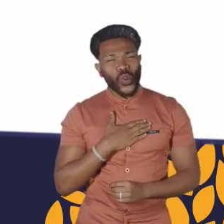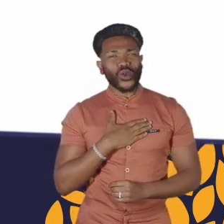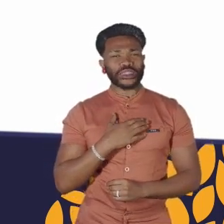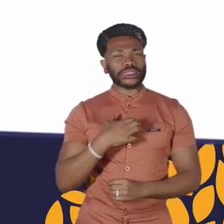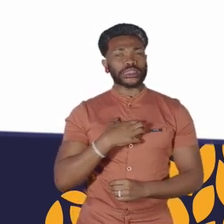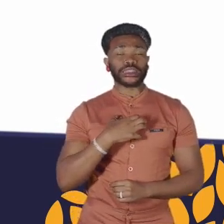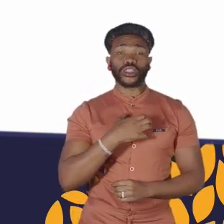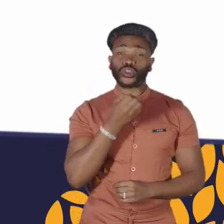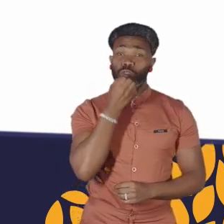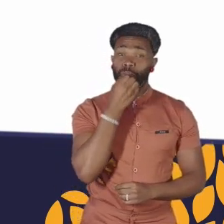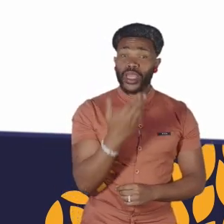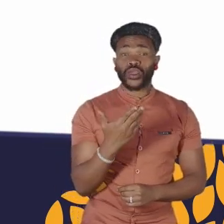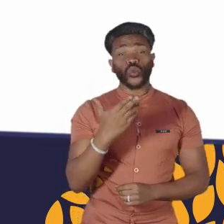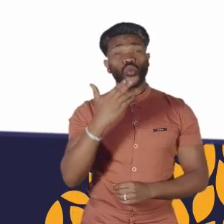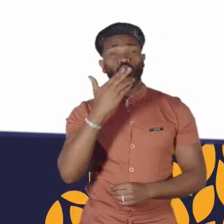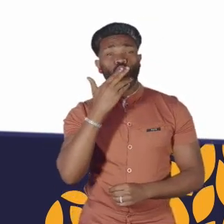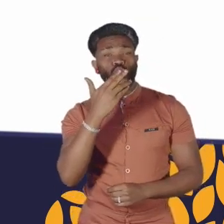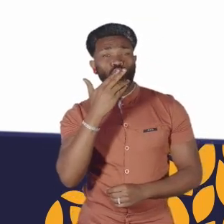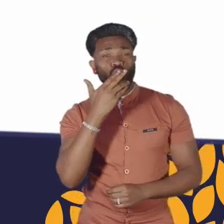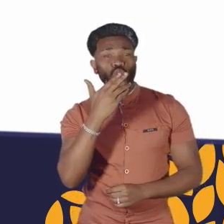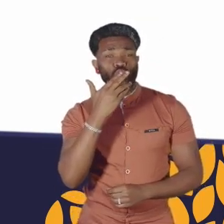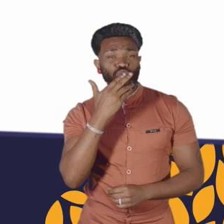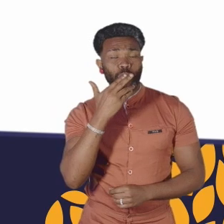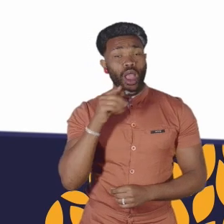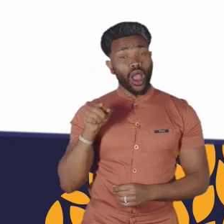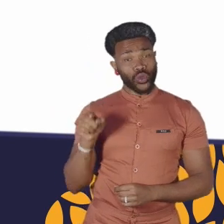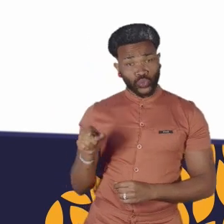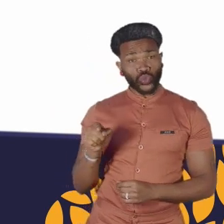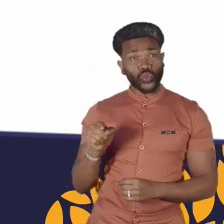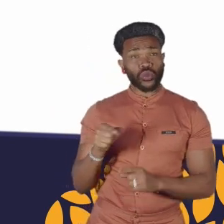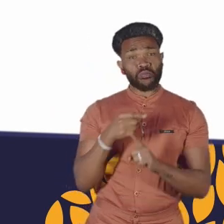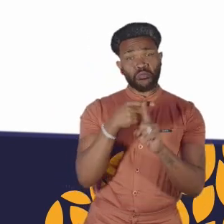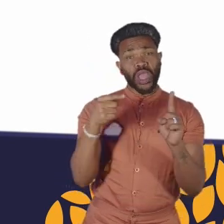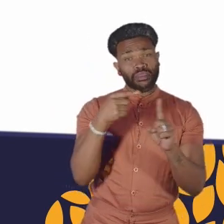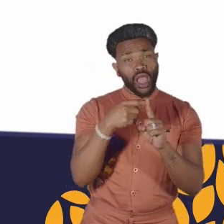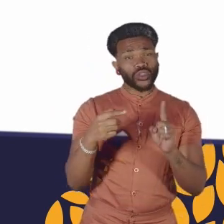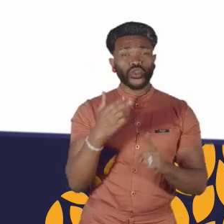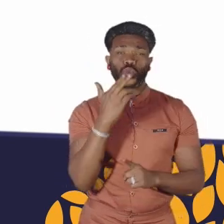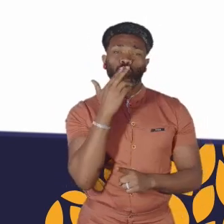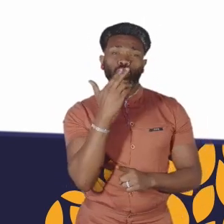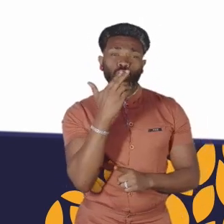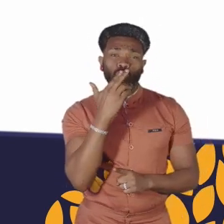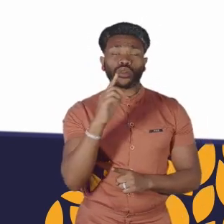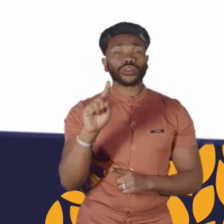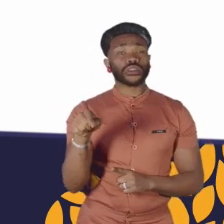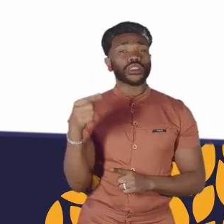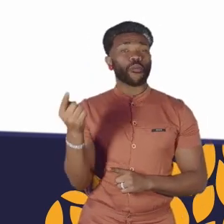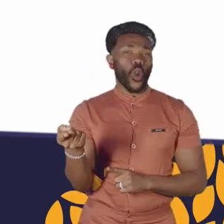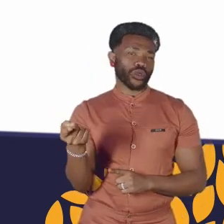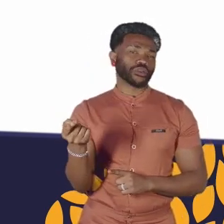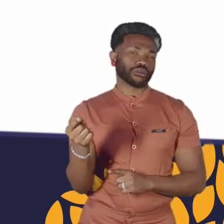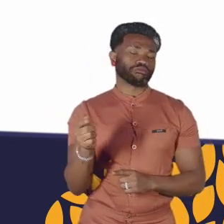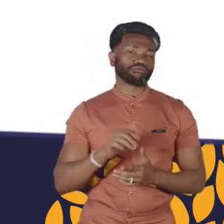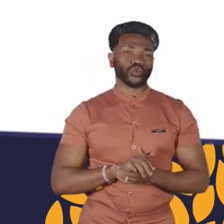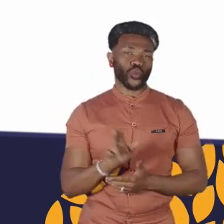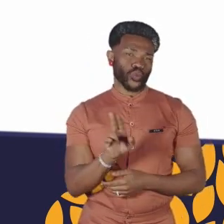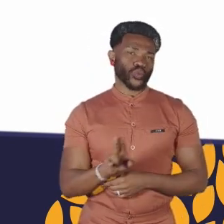ele se sente bem fumando um cigarro de cannabis, que ele fuma metade do cigarro e deixa a pontinha ali para o outro